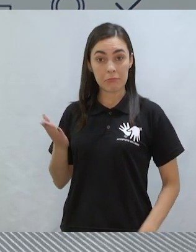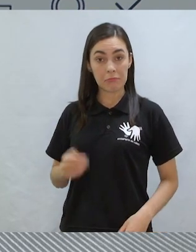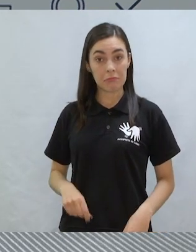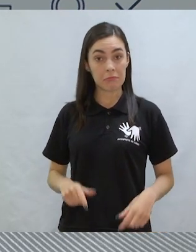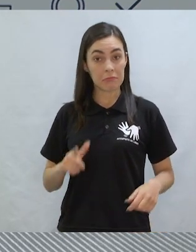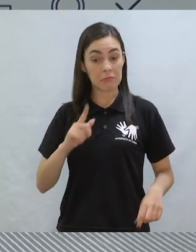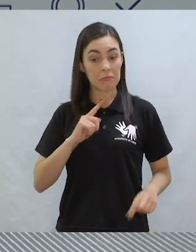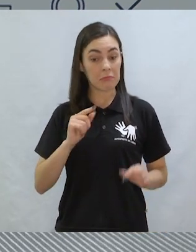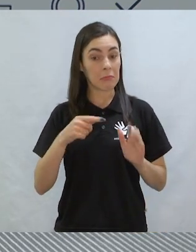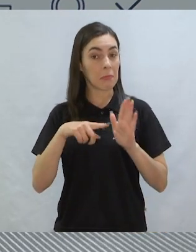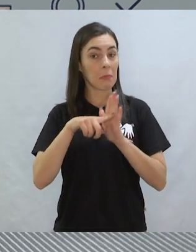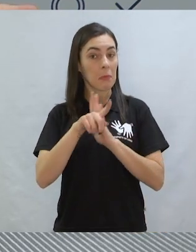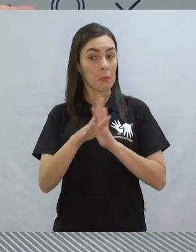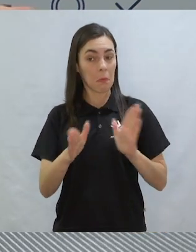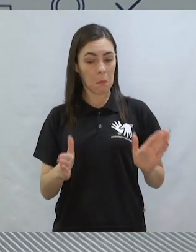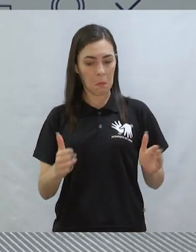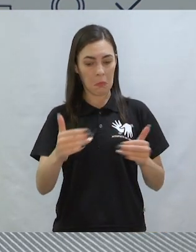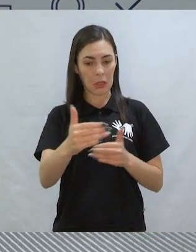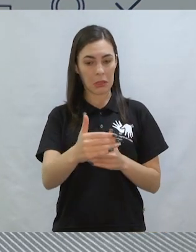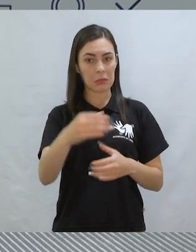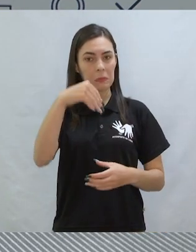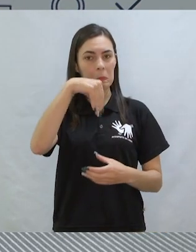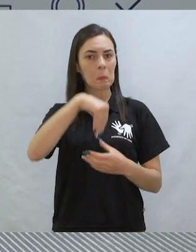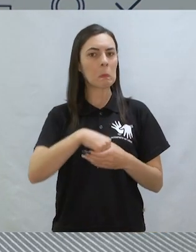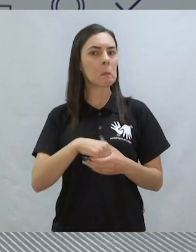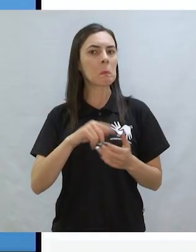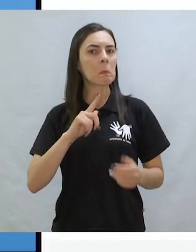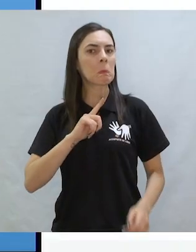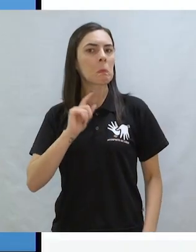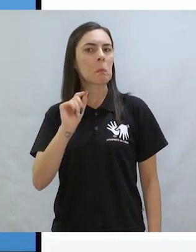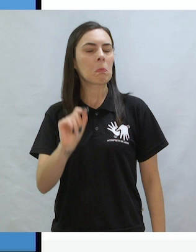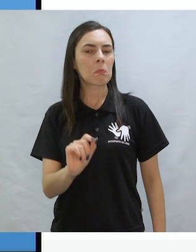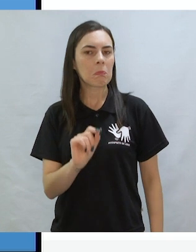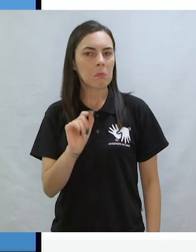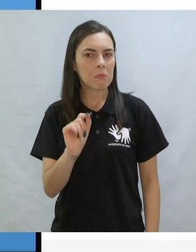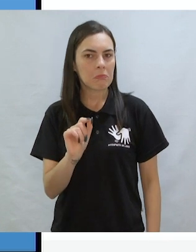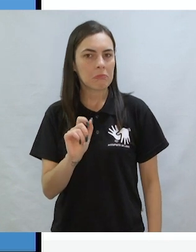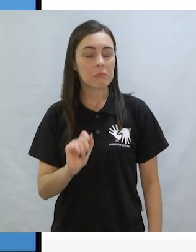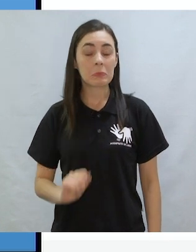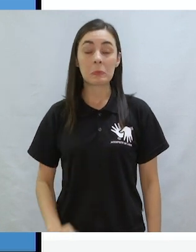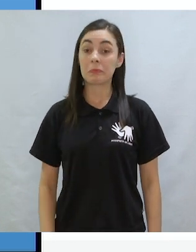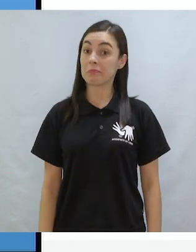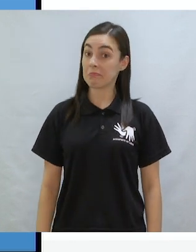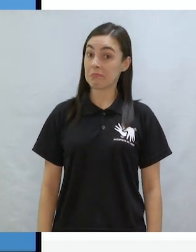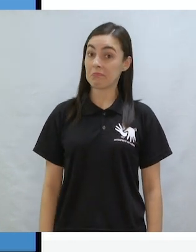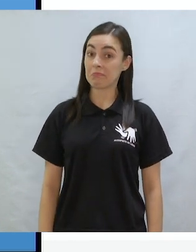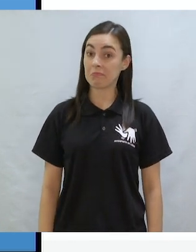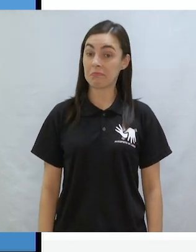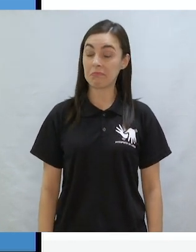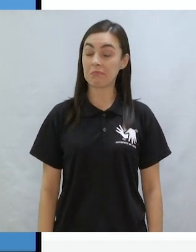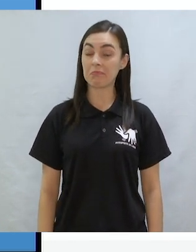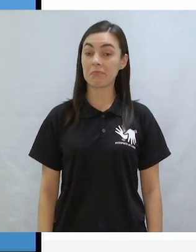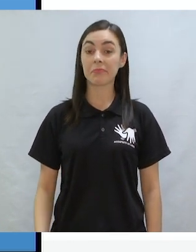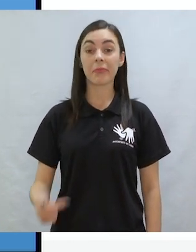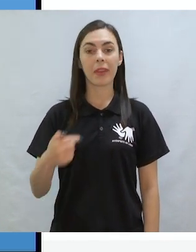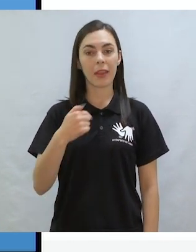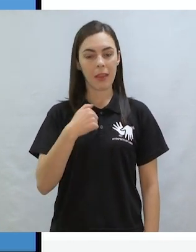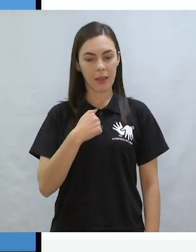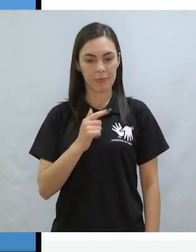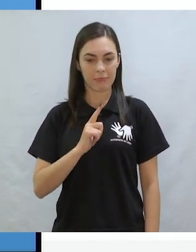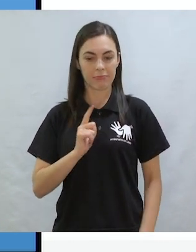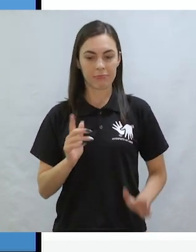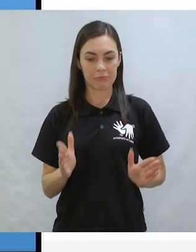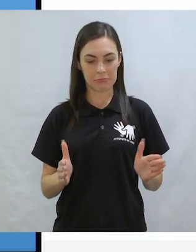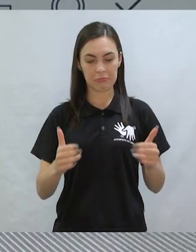Tem a seguinte pergunta. O que tem na caixa? Ah, olhem só. A